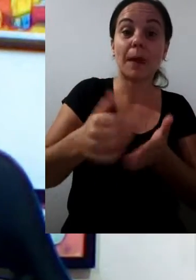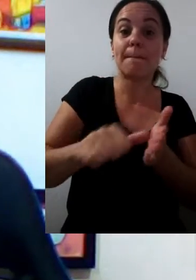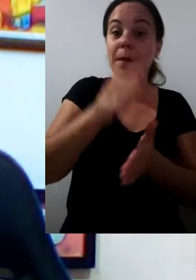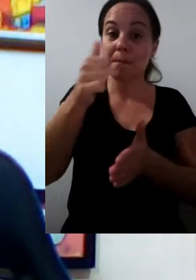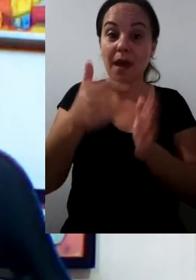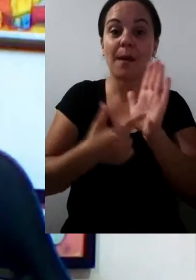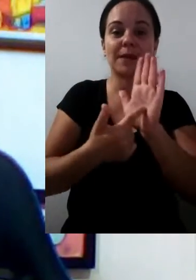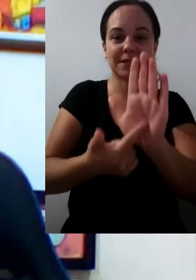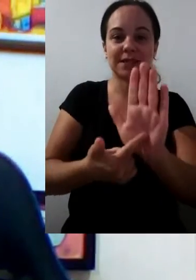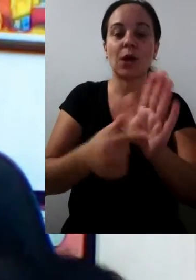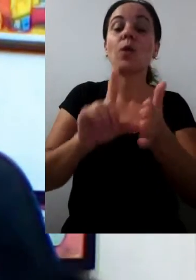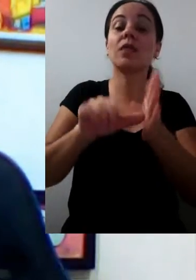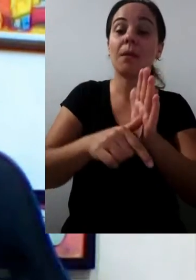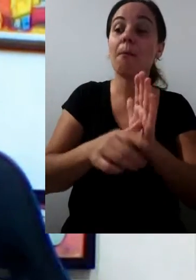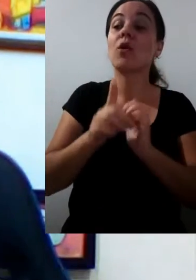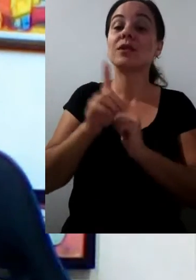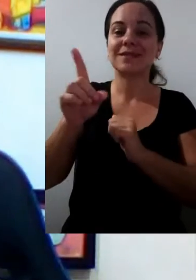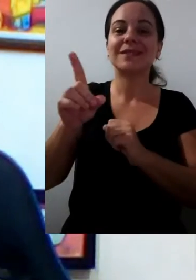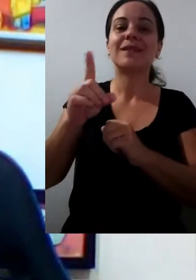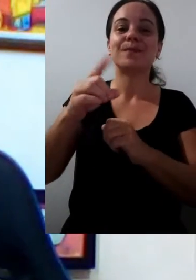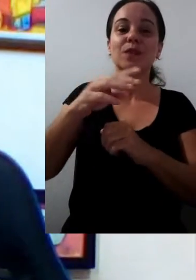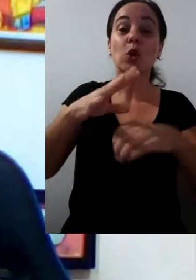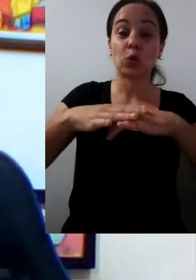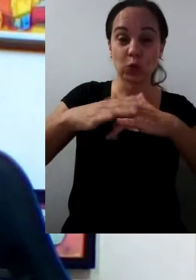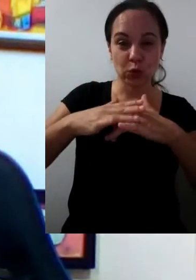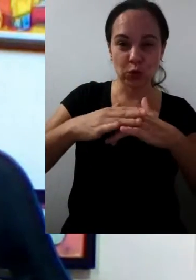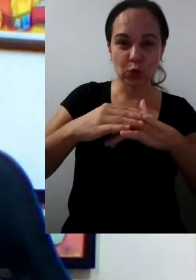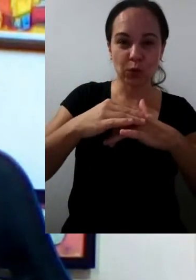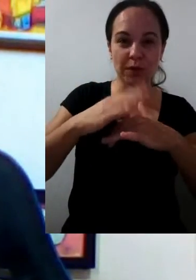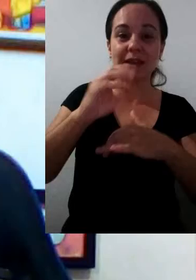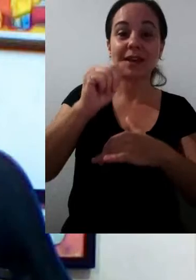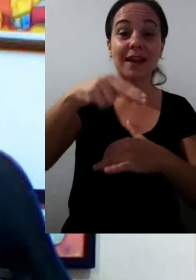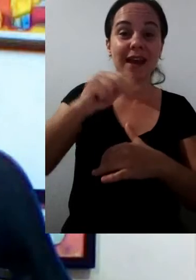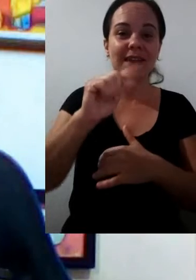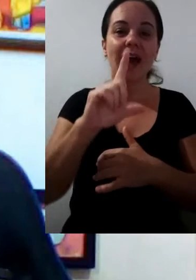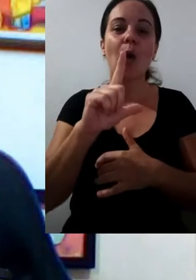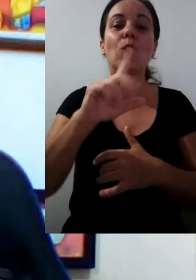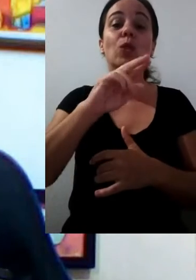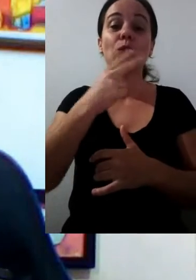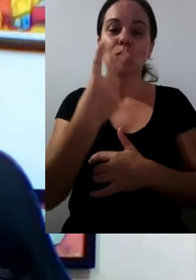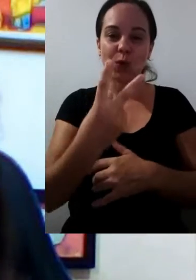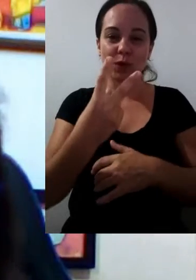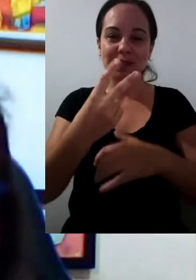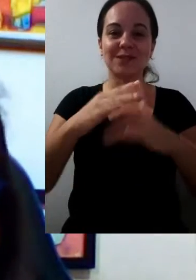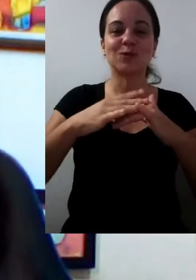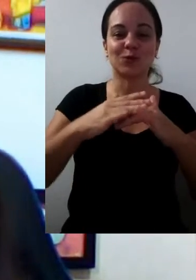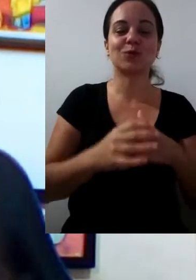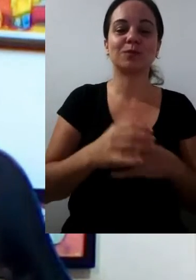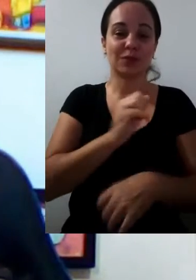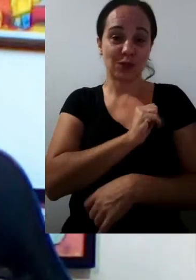ser assistidas na playlist no canal 2 da Web TV do UFAR no YouTube. Abraços!